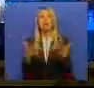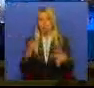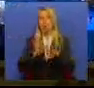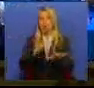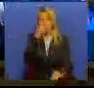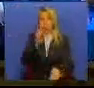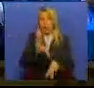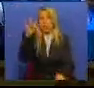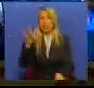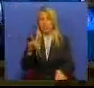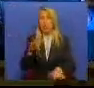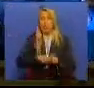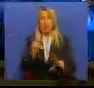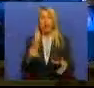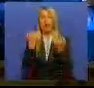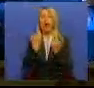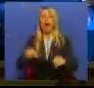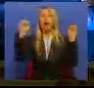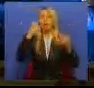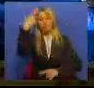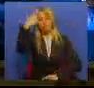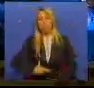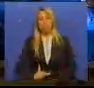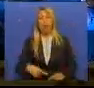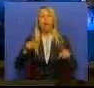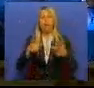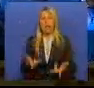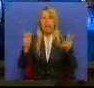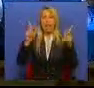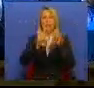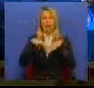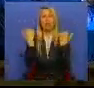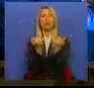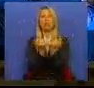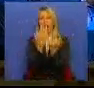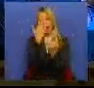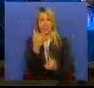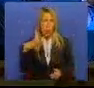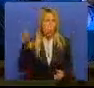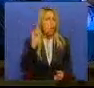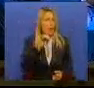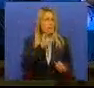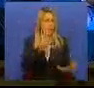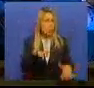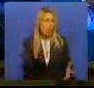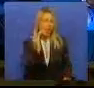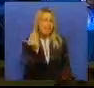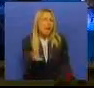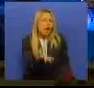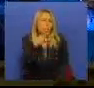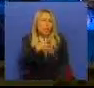autonomia pessoal e às liberdades sociais. Se o Partido Socialista pudesse dar-me uma boa